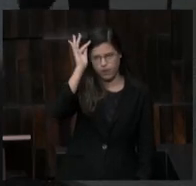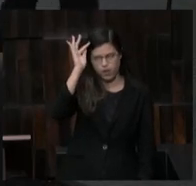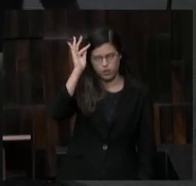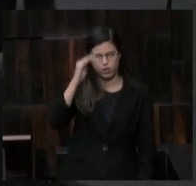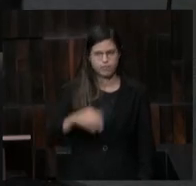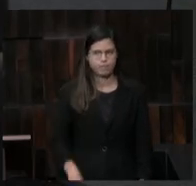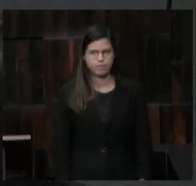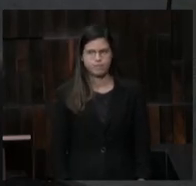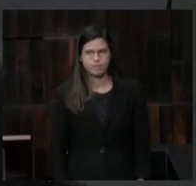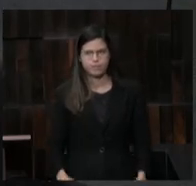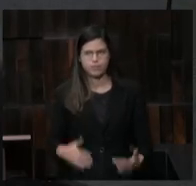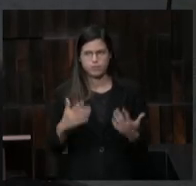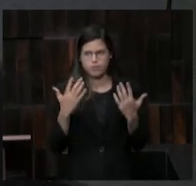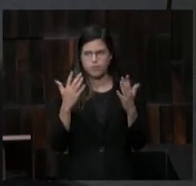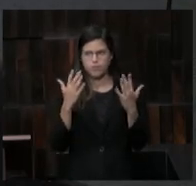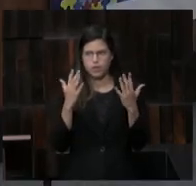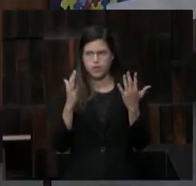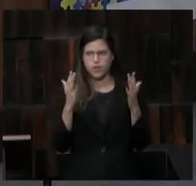Pacheco.